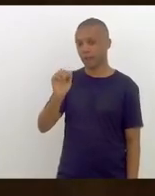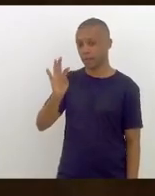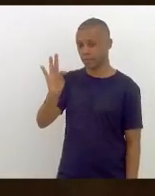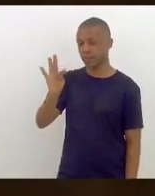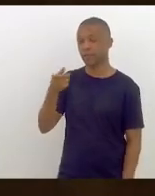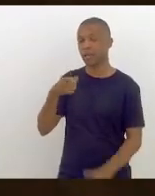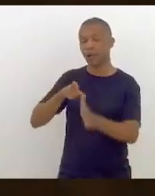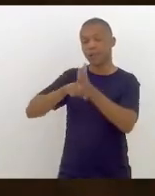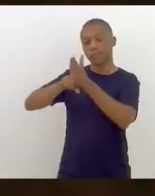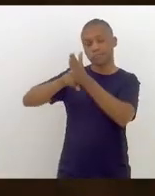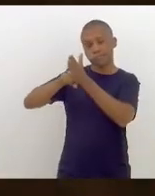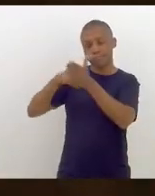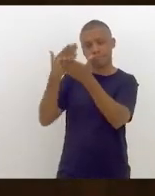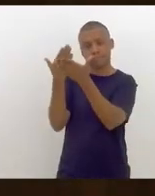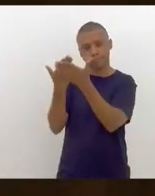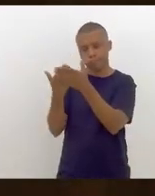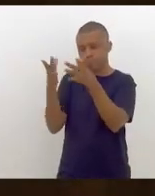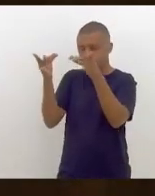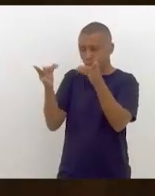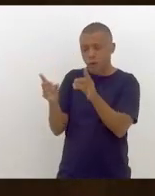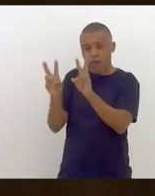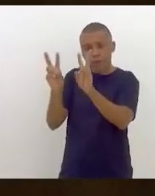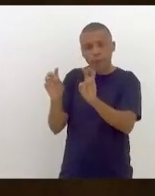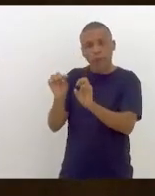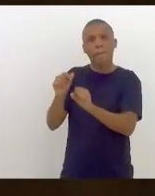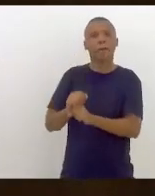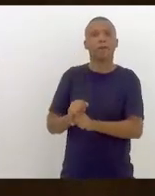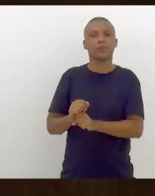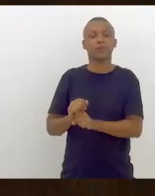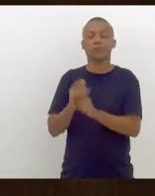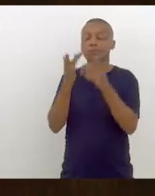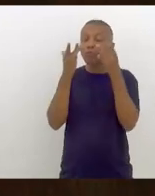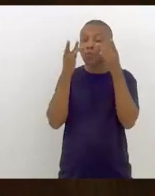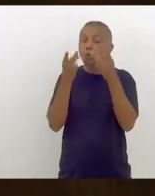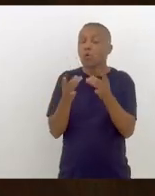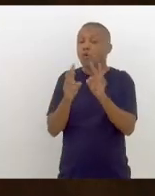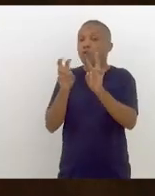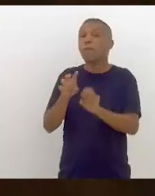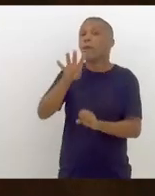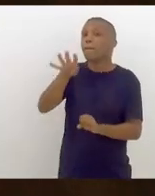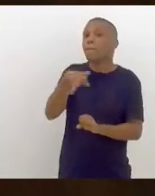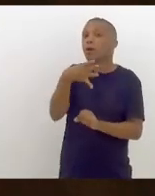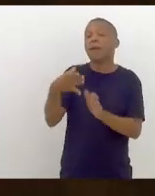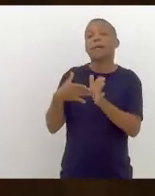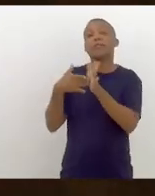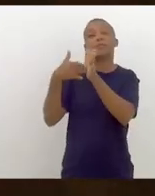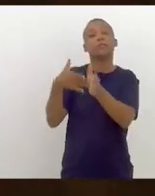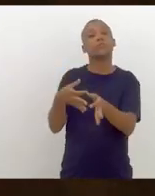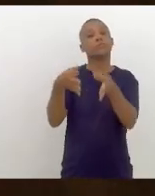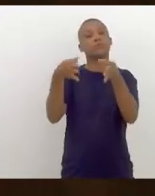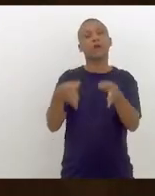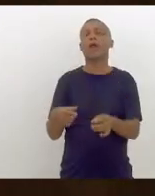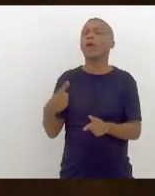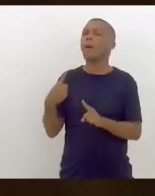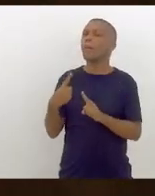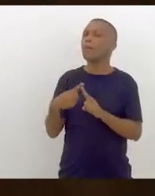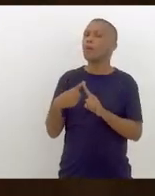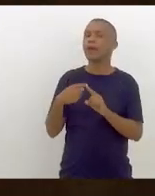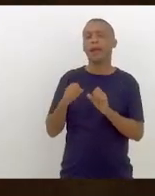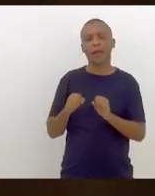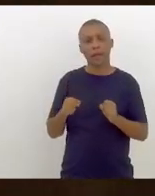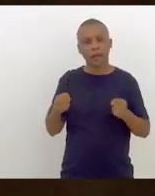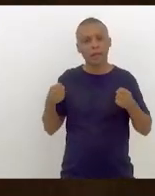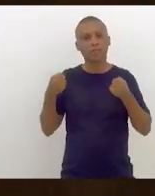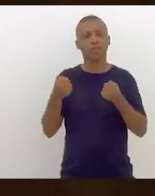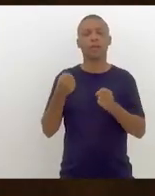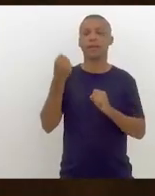nos traz muita atenção a questão do programa de integridade E por que garantir que